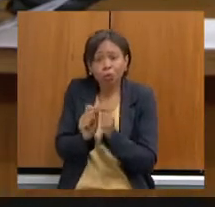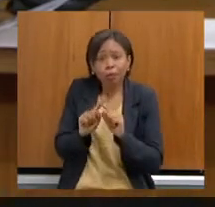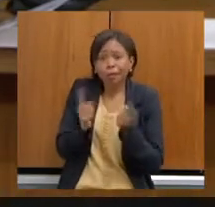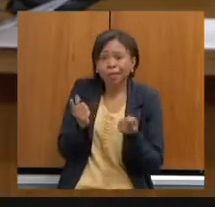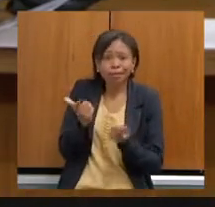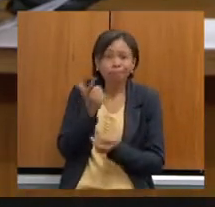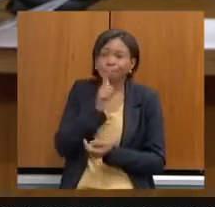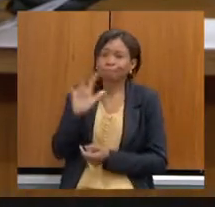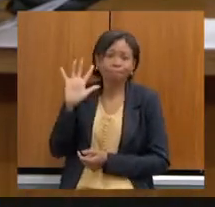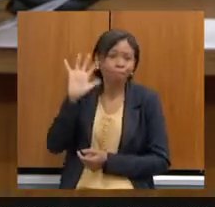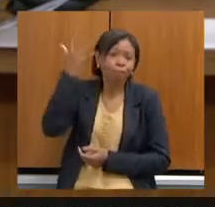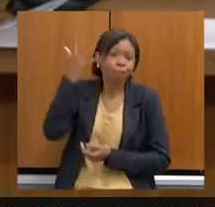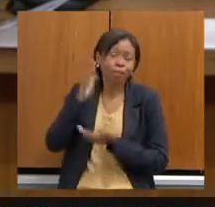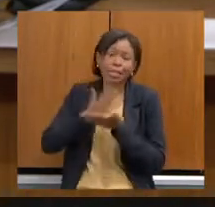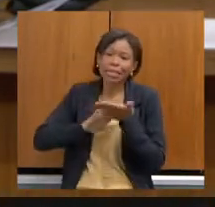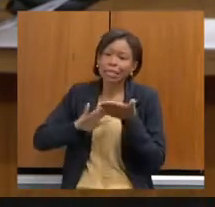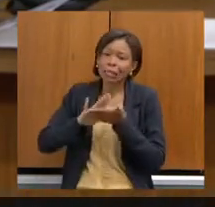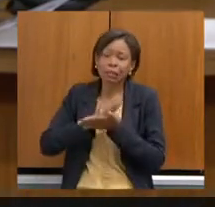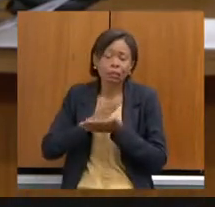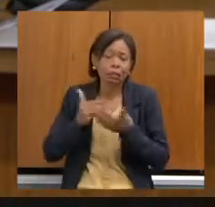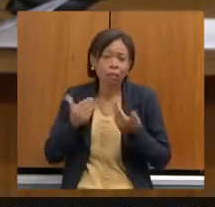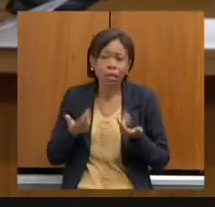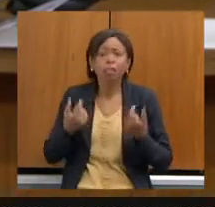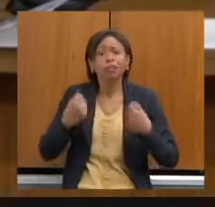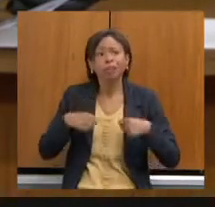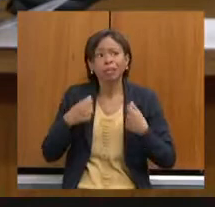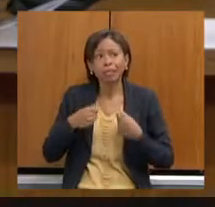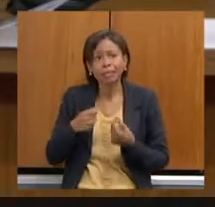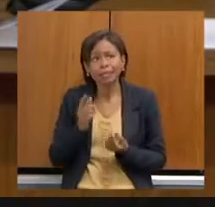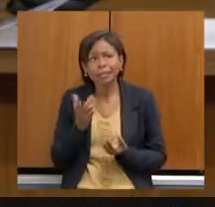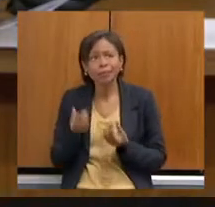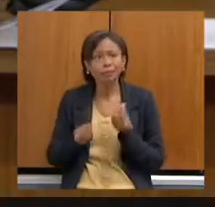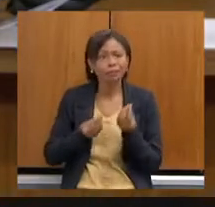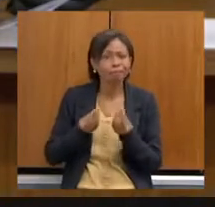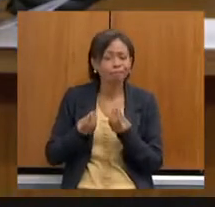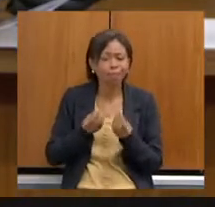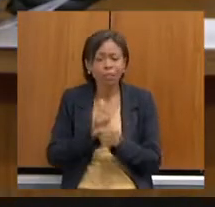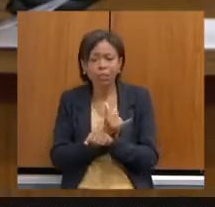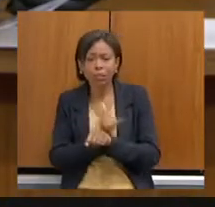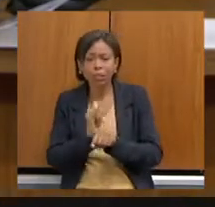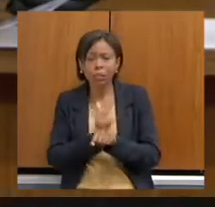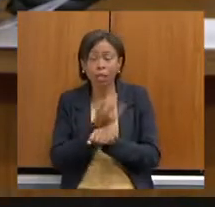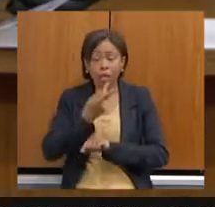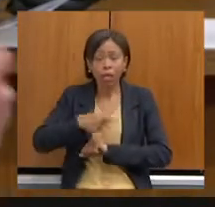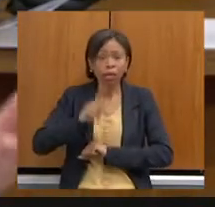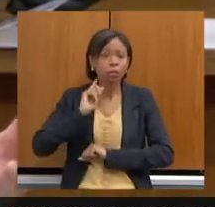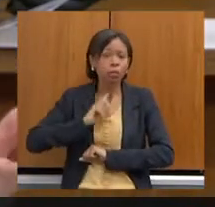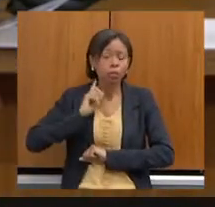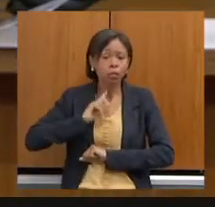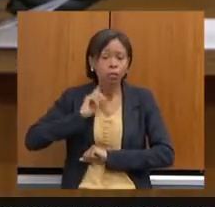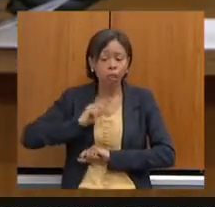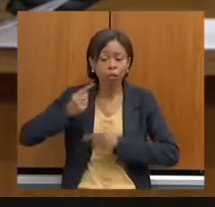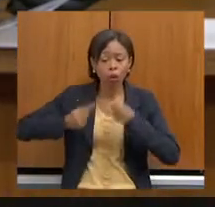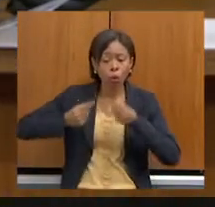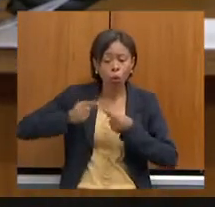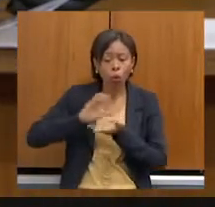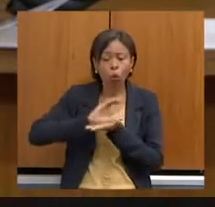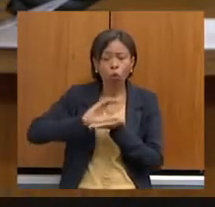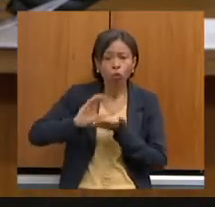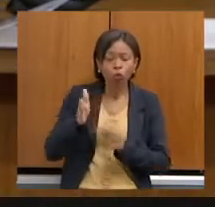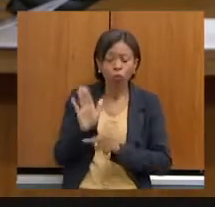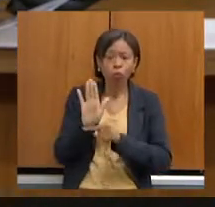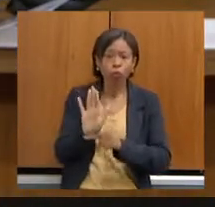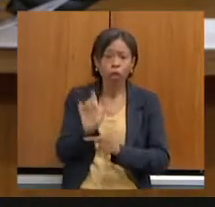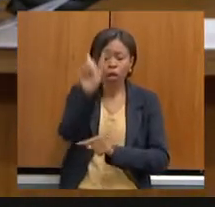Independência em relação a isso porque o próprio estado tem a recursos e políticas para realmente ajudar o produtor